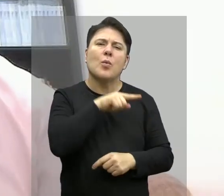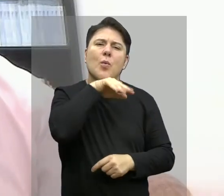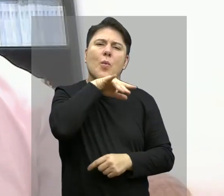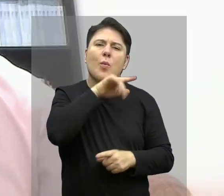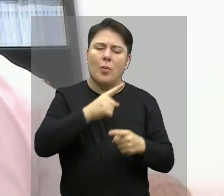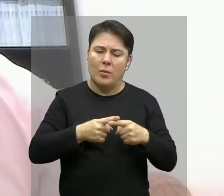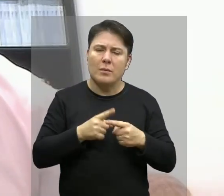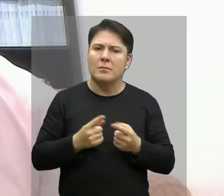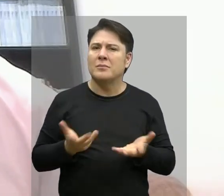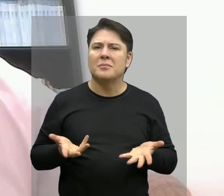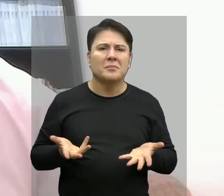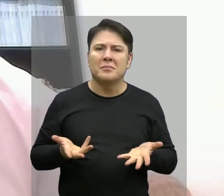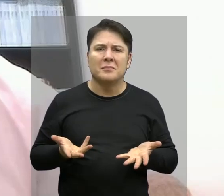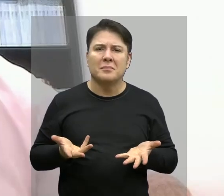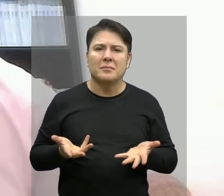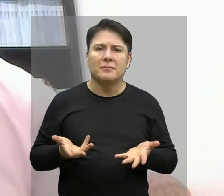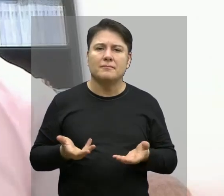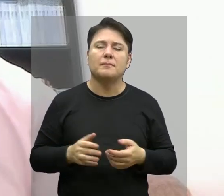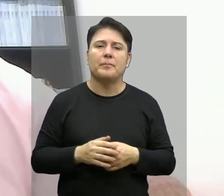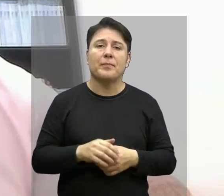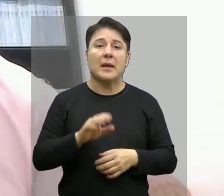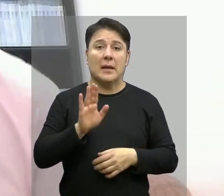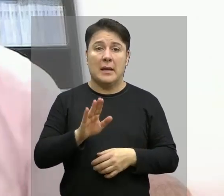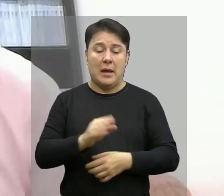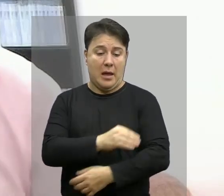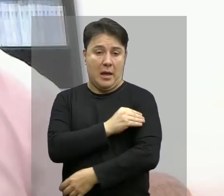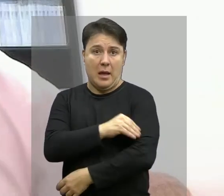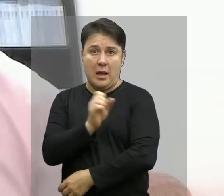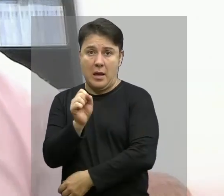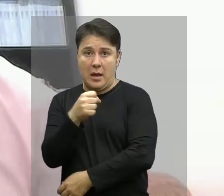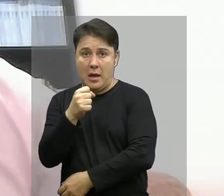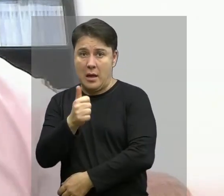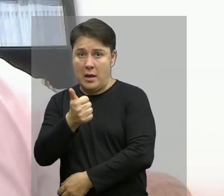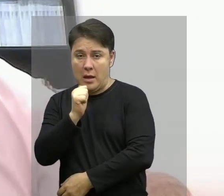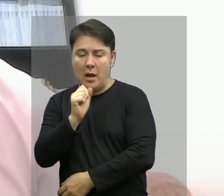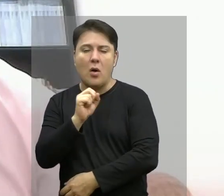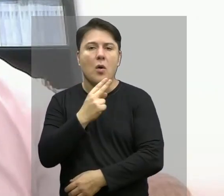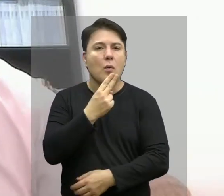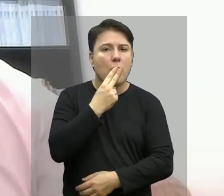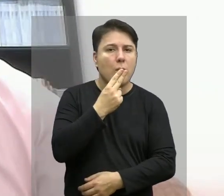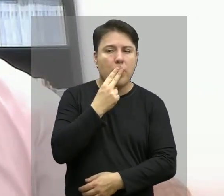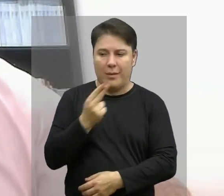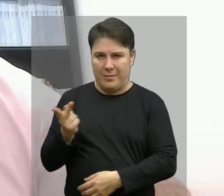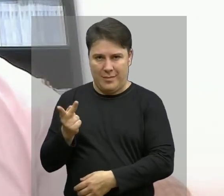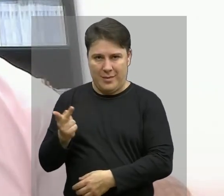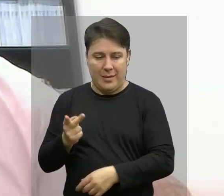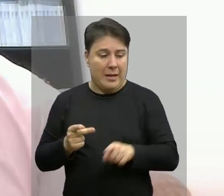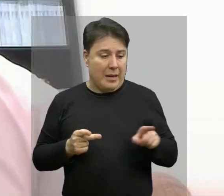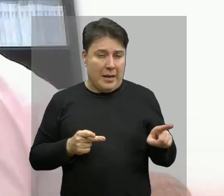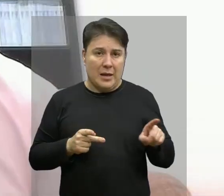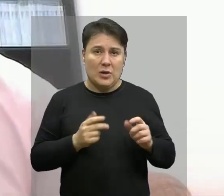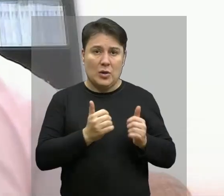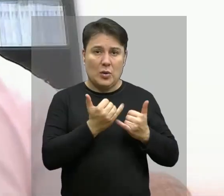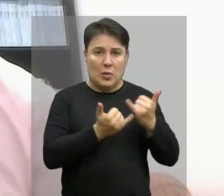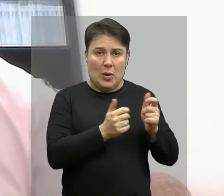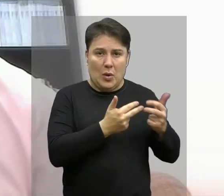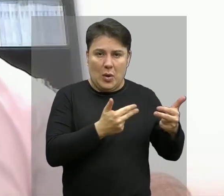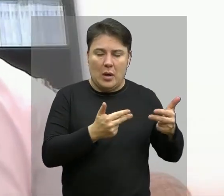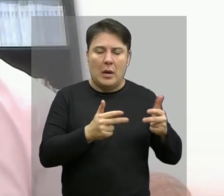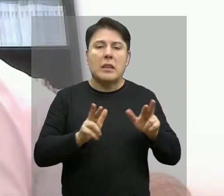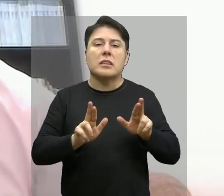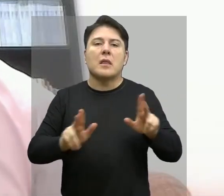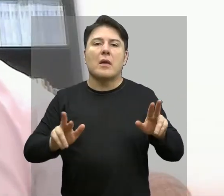transtorno? Diferentemente, por exemplo, do álcool, ou da nicotina, né? Que eu vou precisar dar um trago,